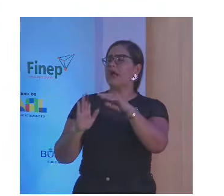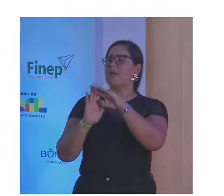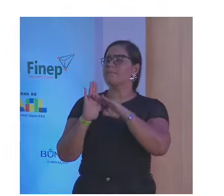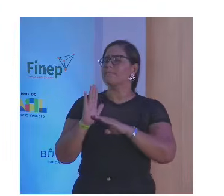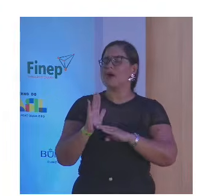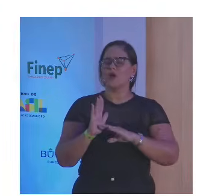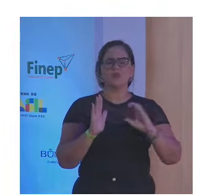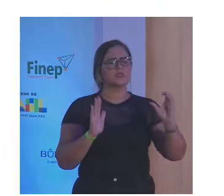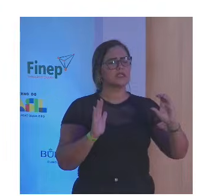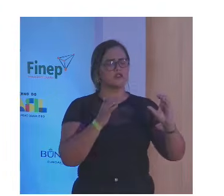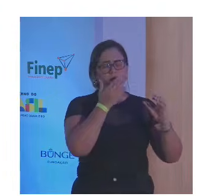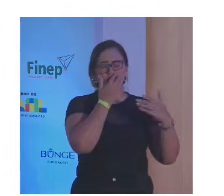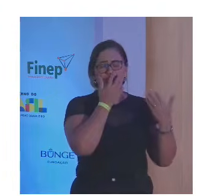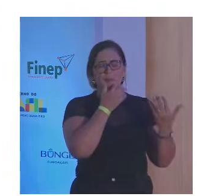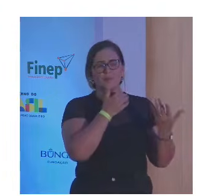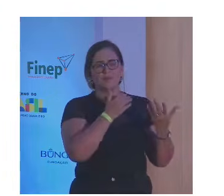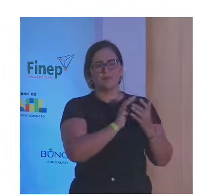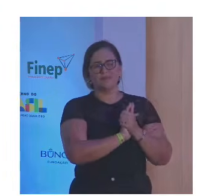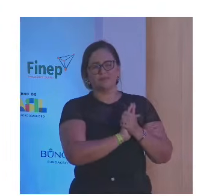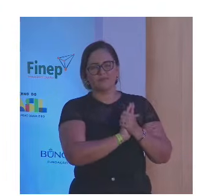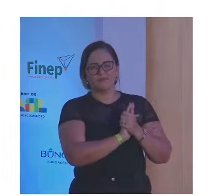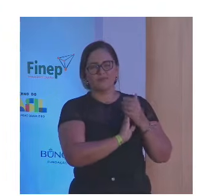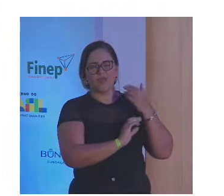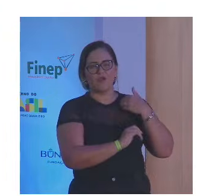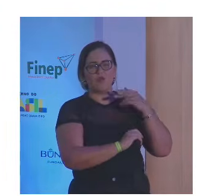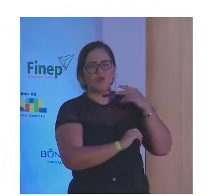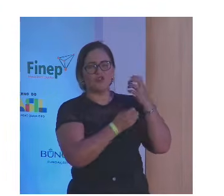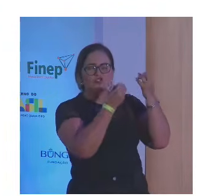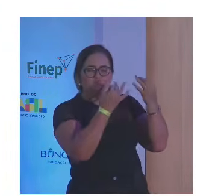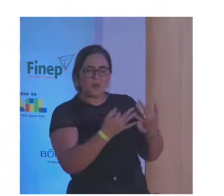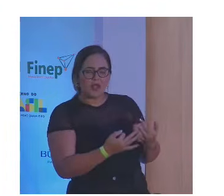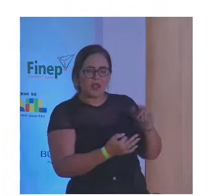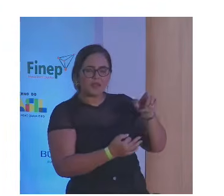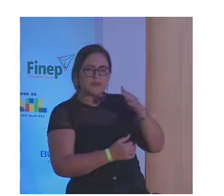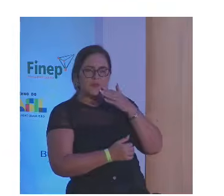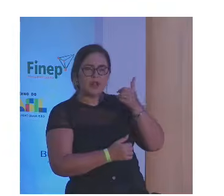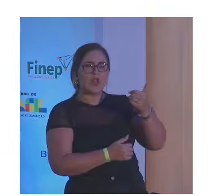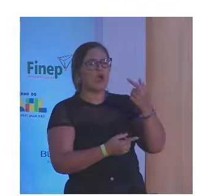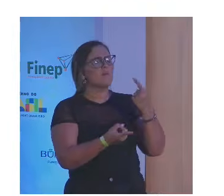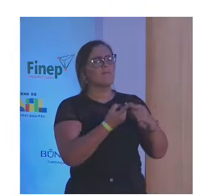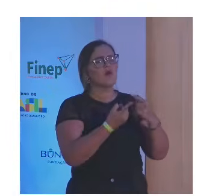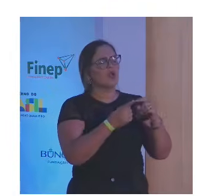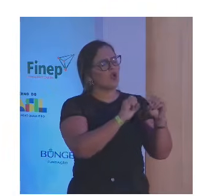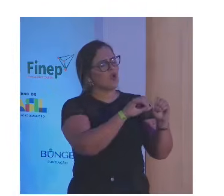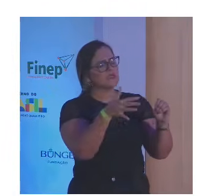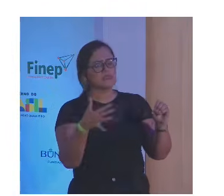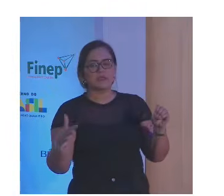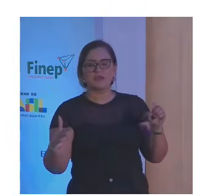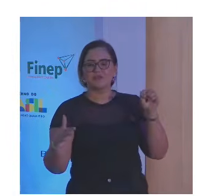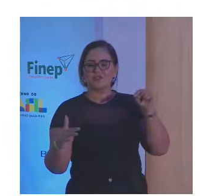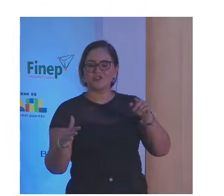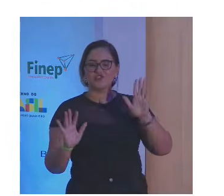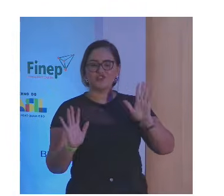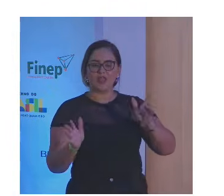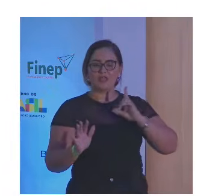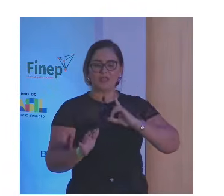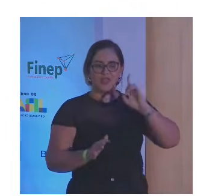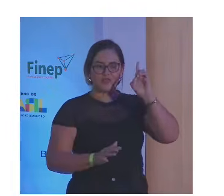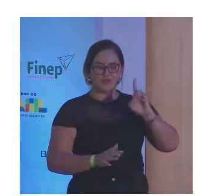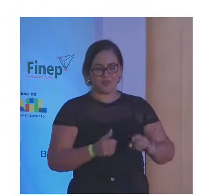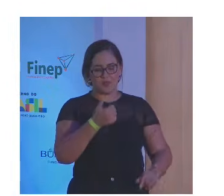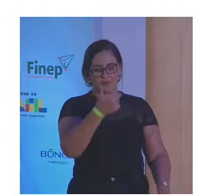científica. Então, eu falei, não, eu vou comprar essa briga. Então, por que o oceano? Porque o oceano já tem um dono